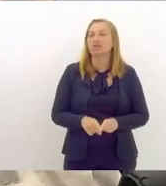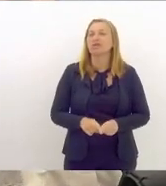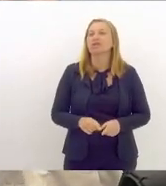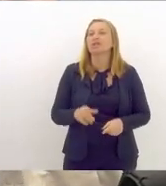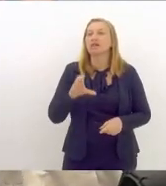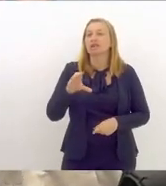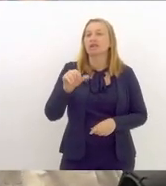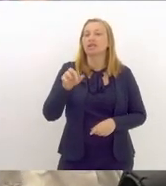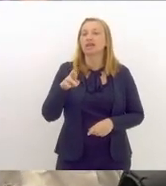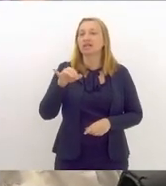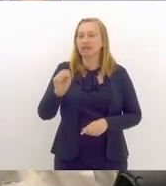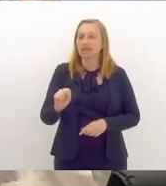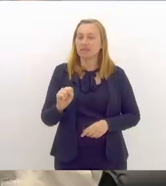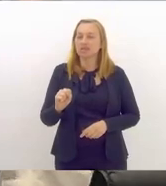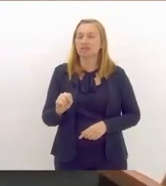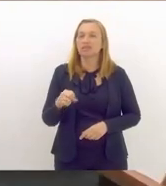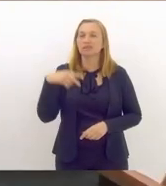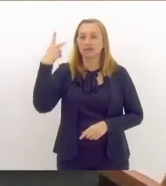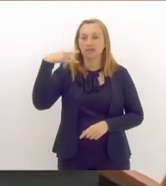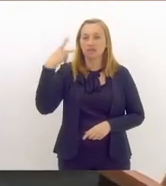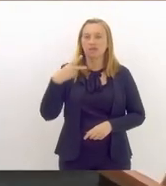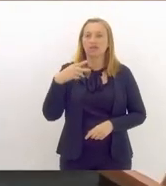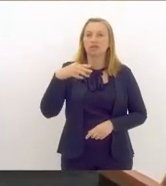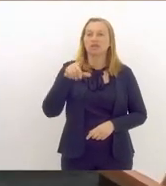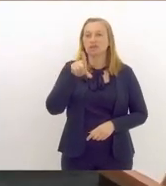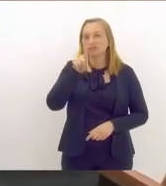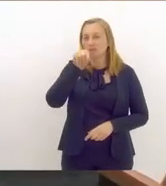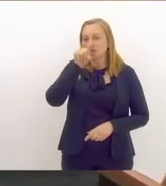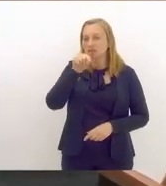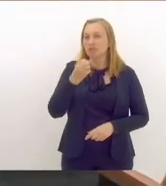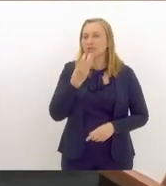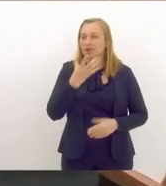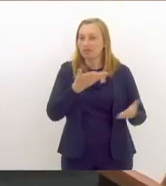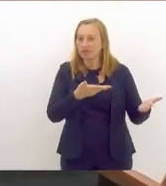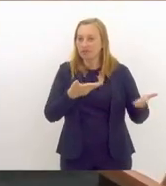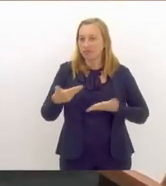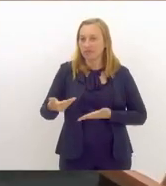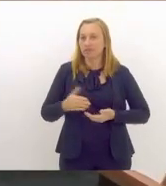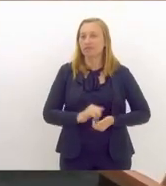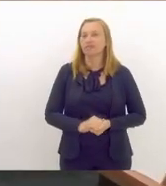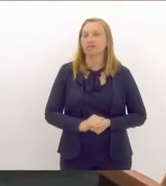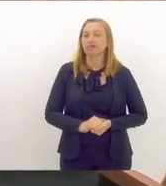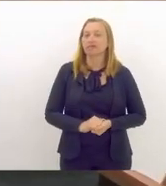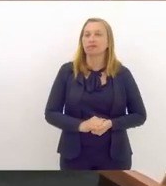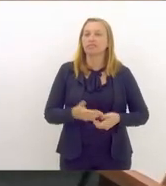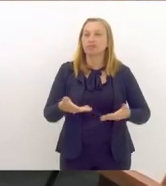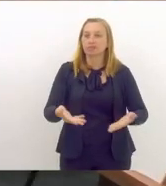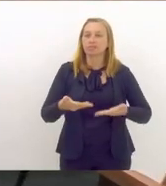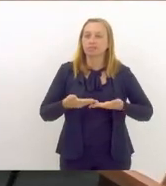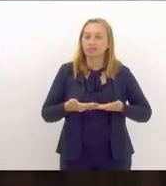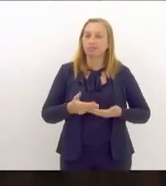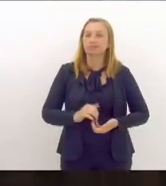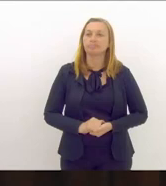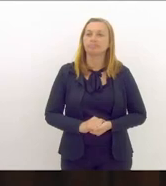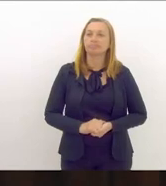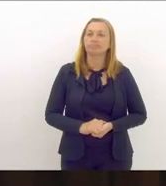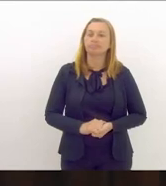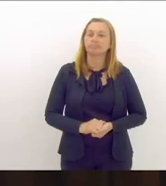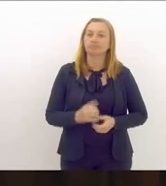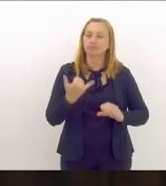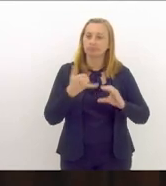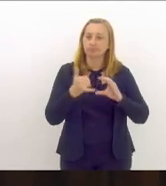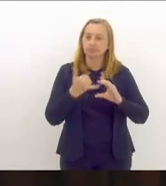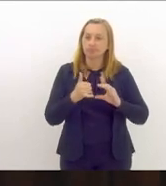a Cris, vereadora de Mesquita. Seja bem-vinda. Eu recebi um zap